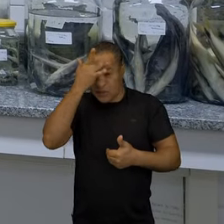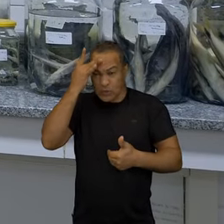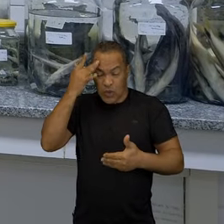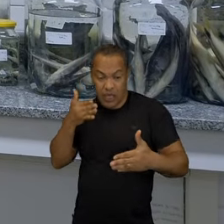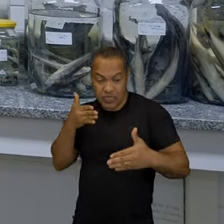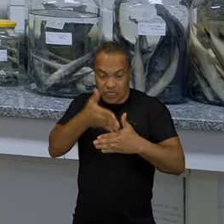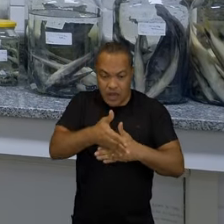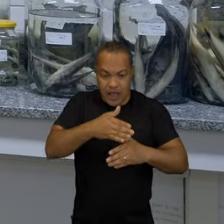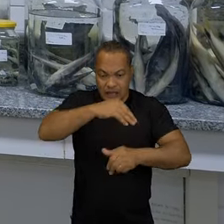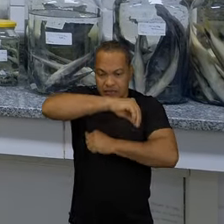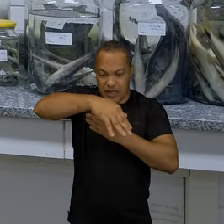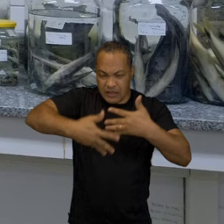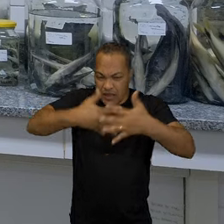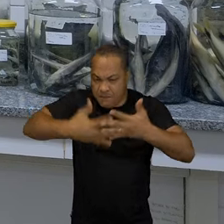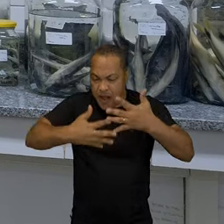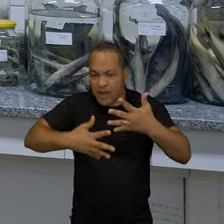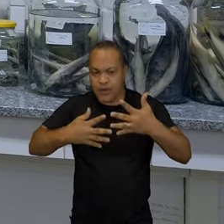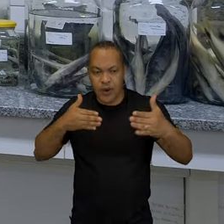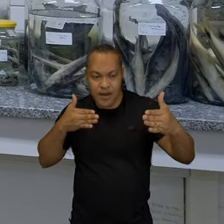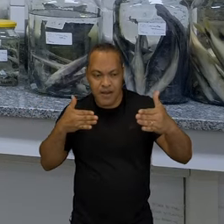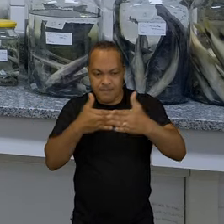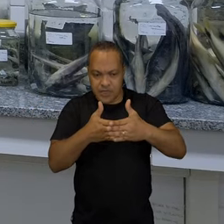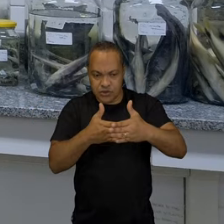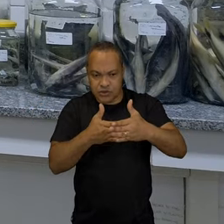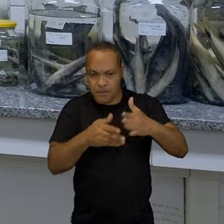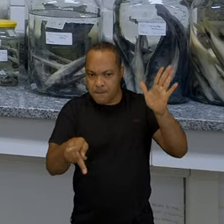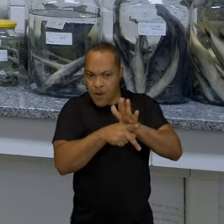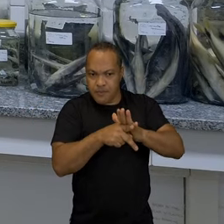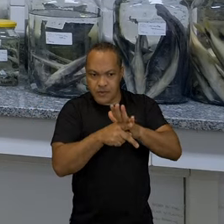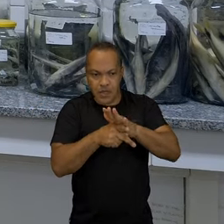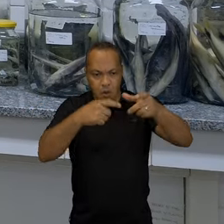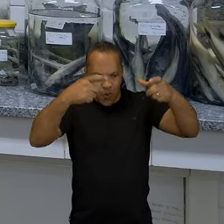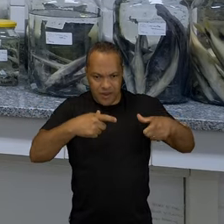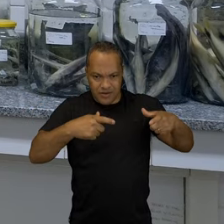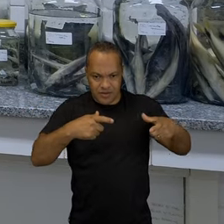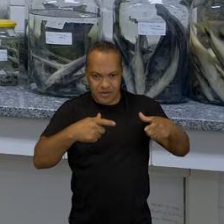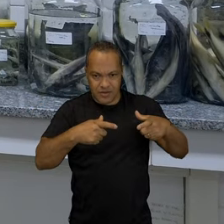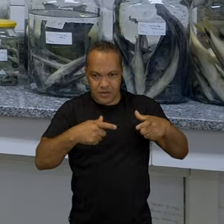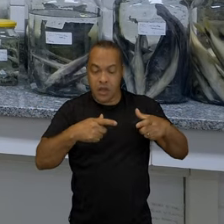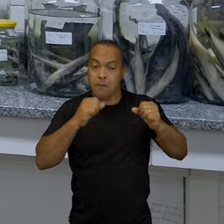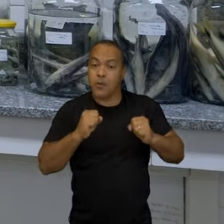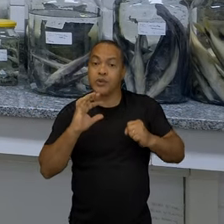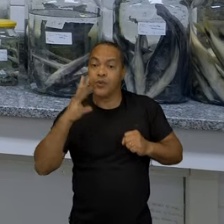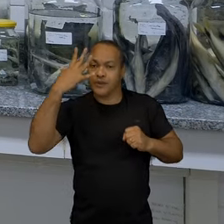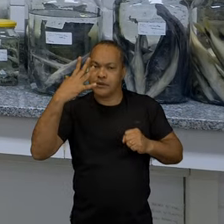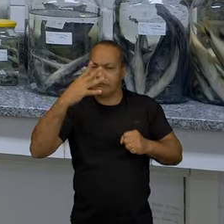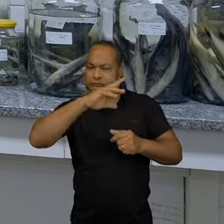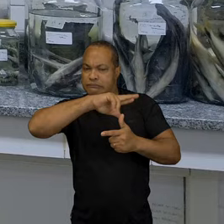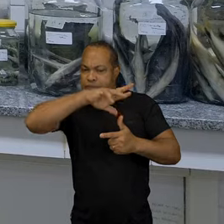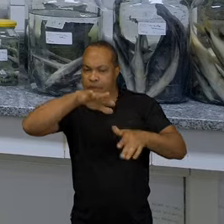humana não respeita os limites impostos pelo ambiente, pode ocorrer uma série